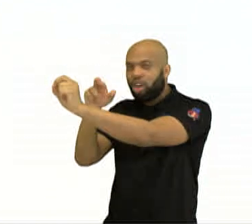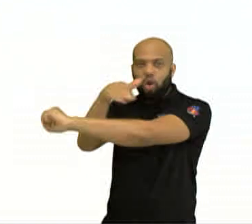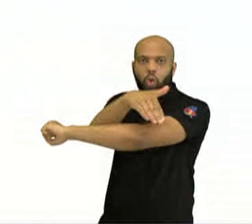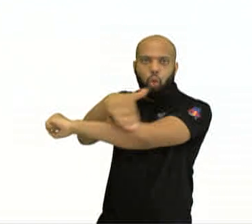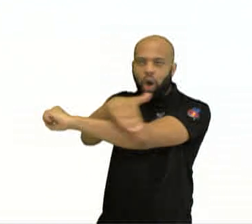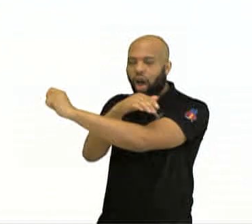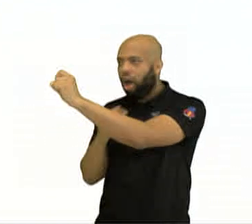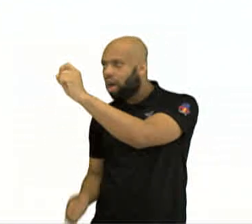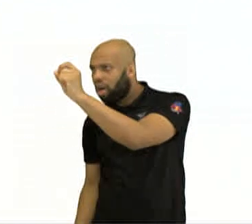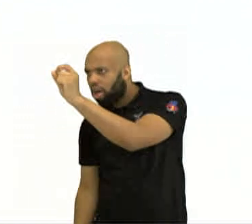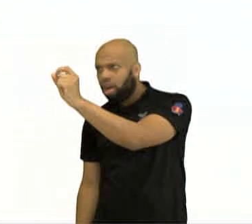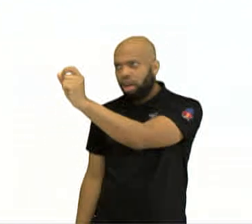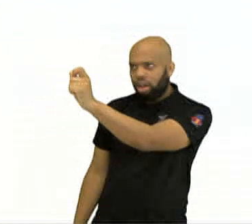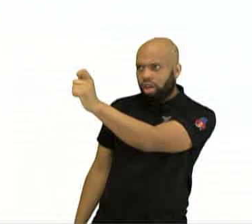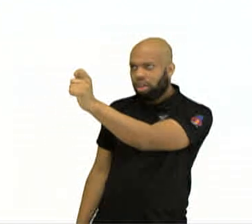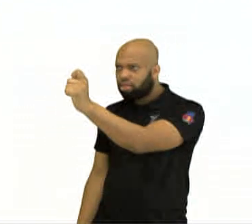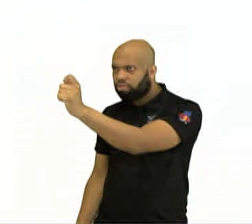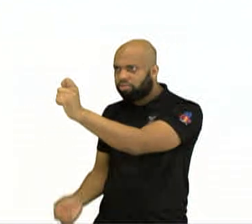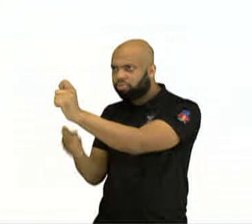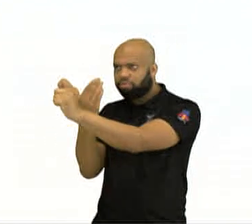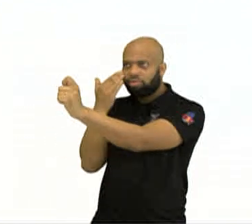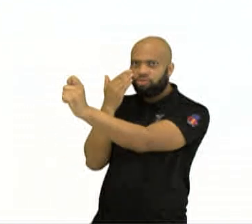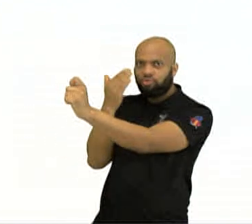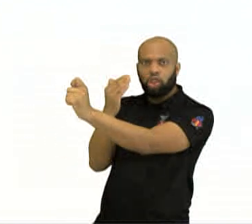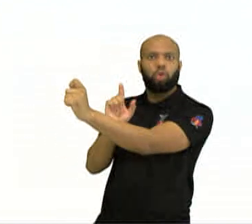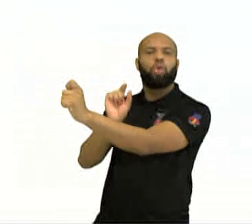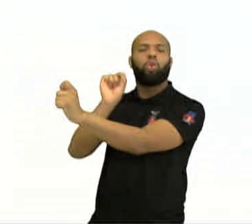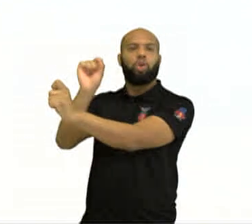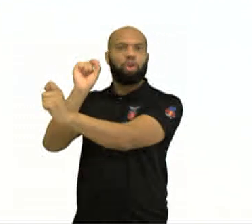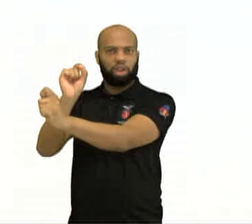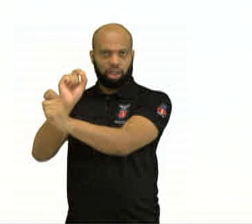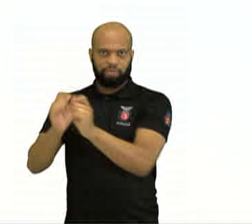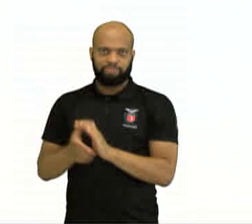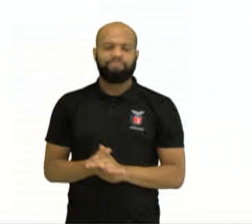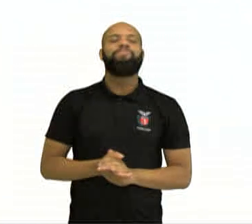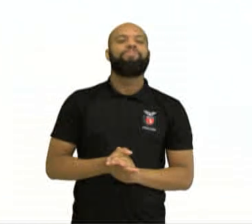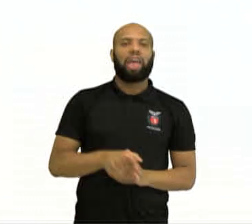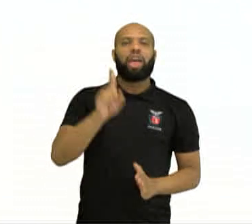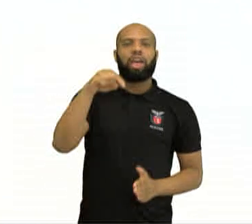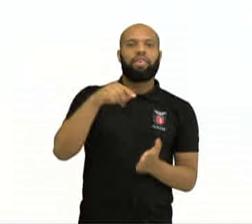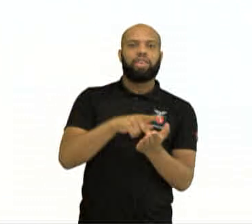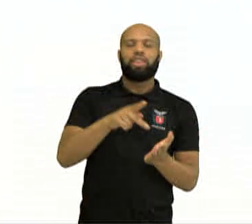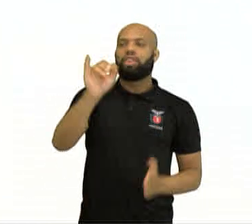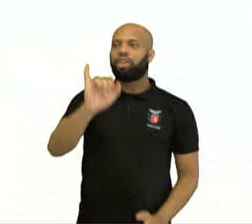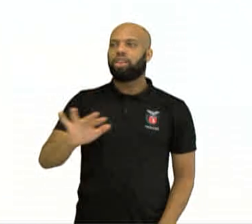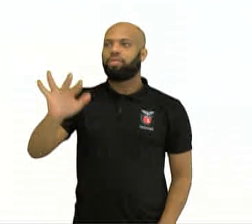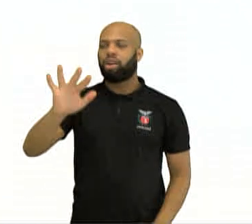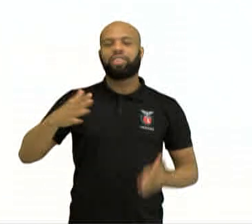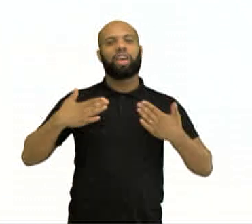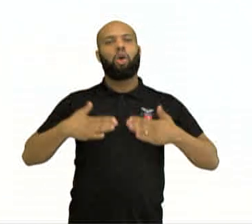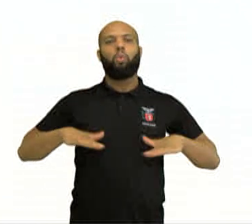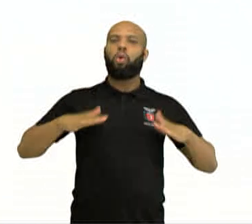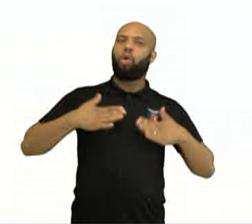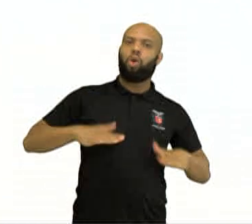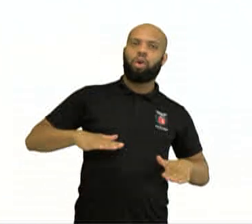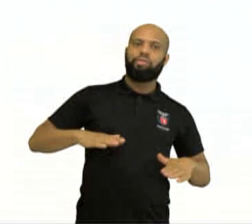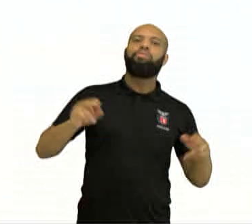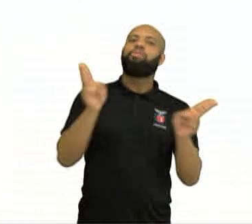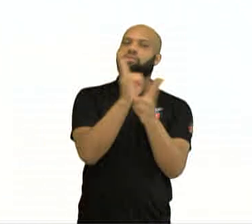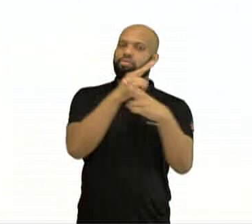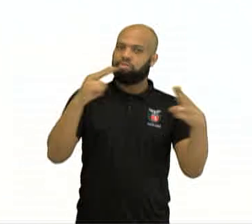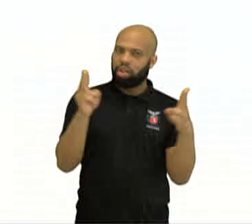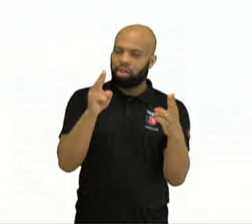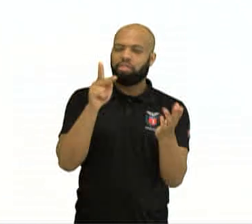sem sair, de trás da coluna, e teve a confirmação. A imagem no espelho era de calmaria. O vento era